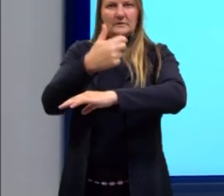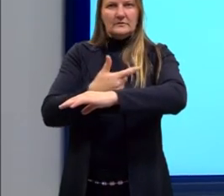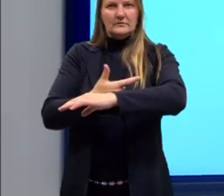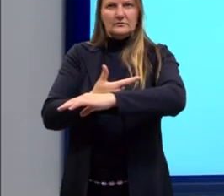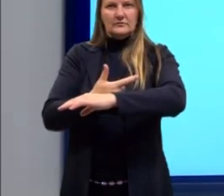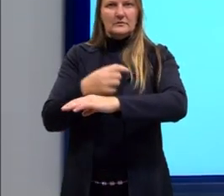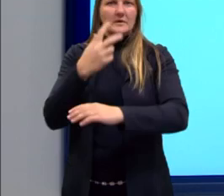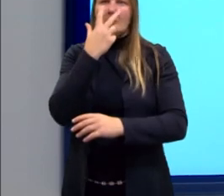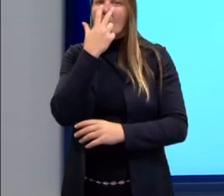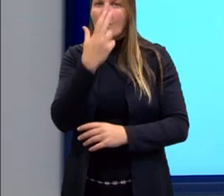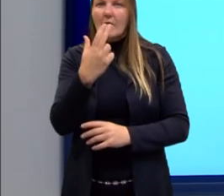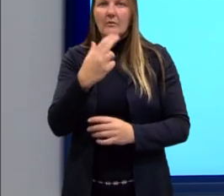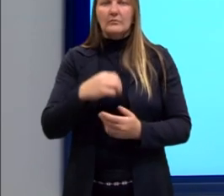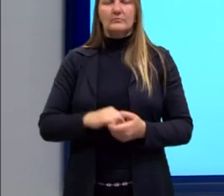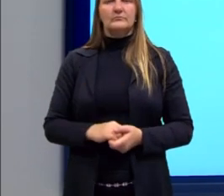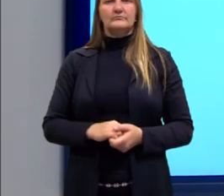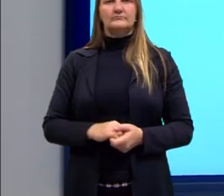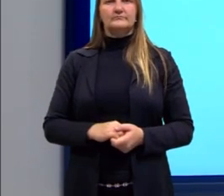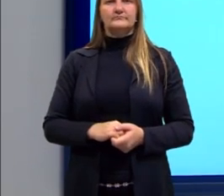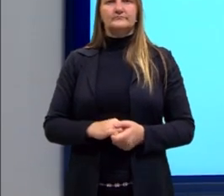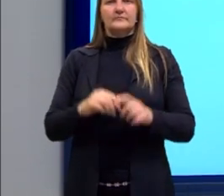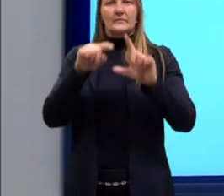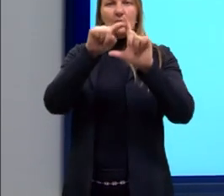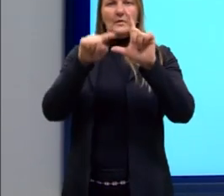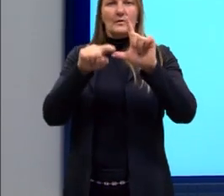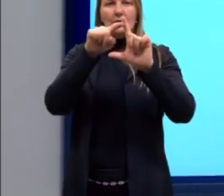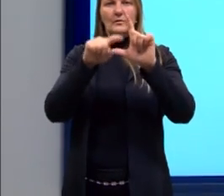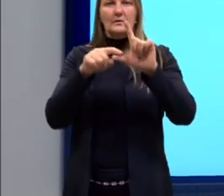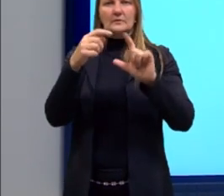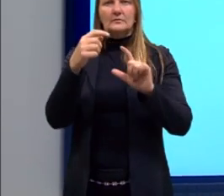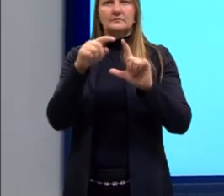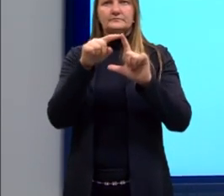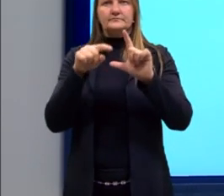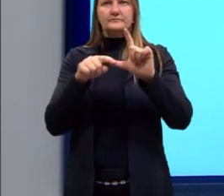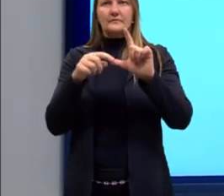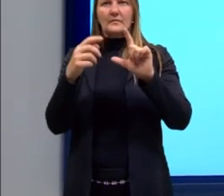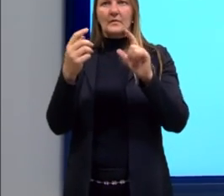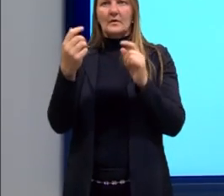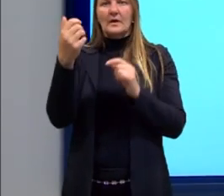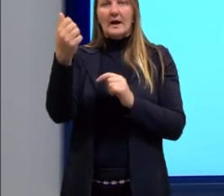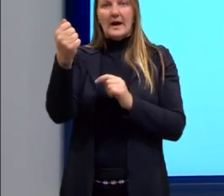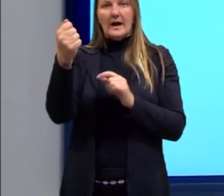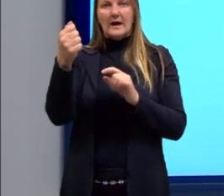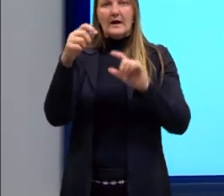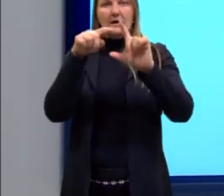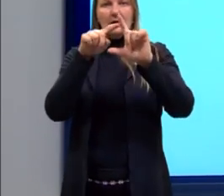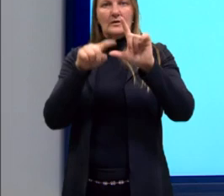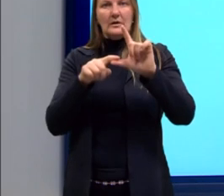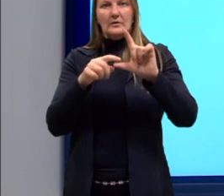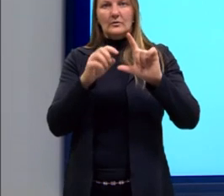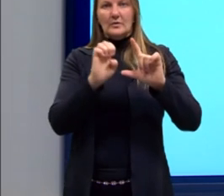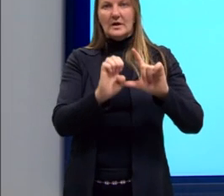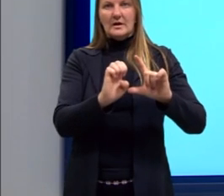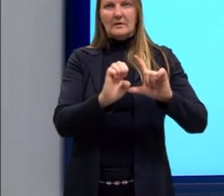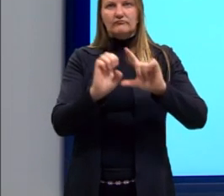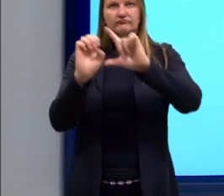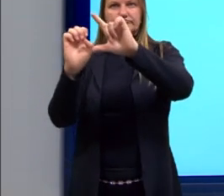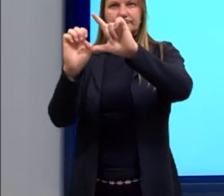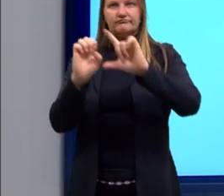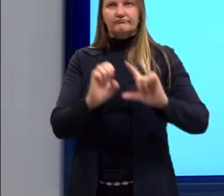paralela de baixo bom então nós podemos dizer que o ângulo a é correspondente ao ângulo e